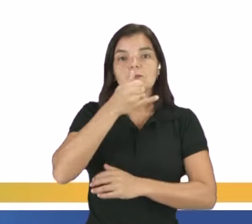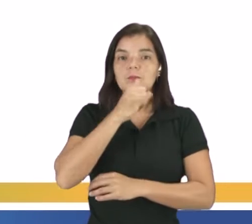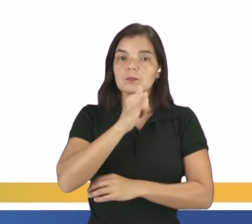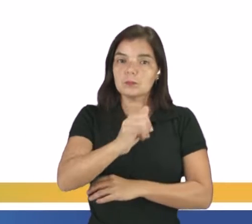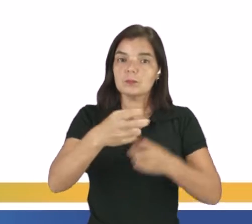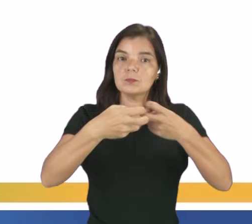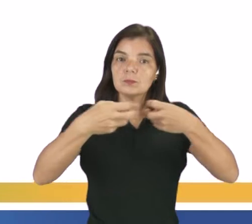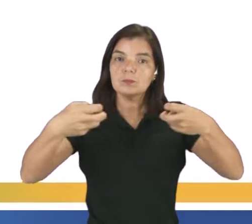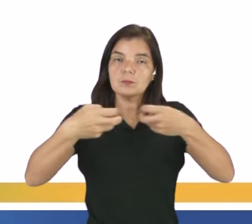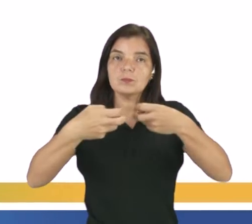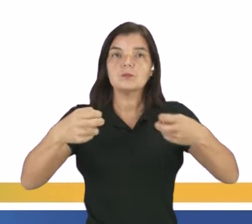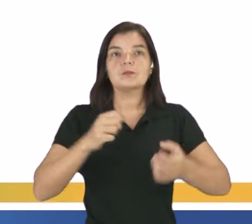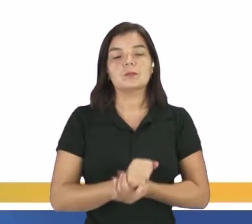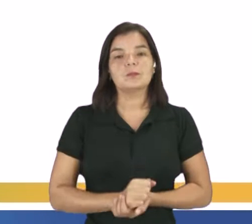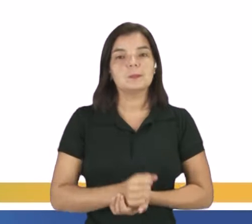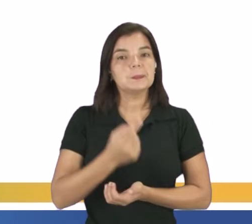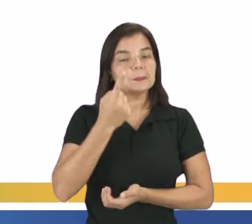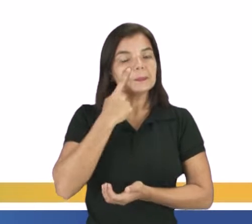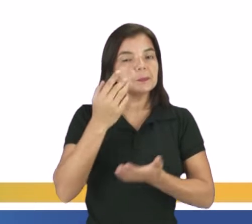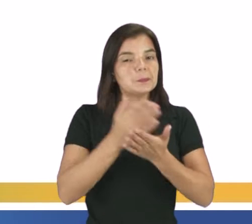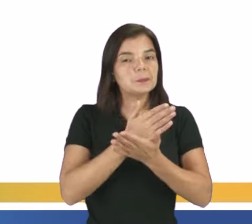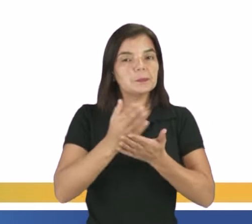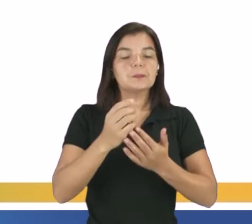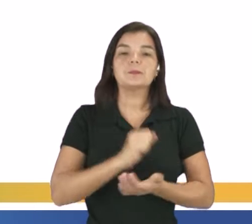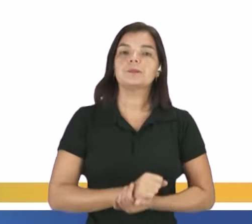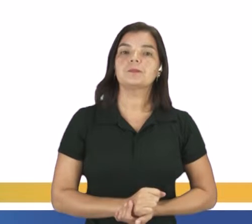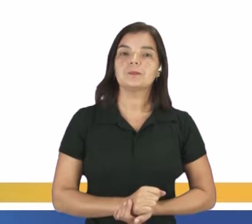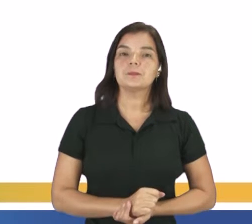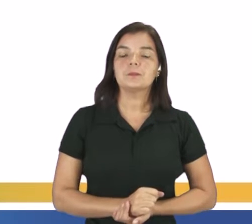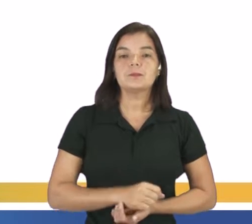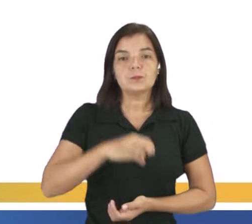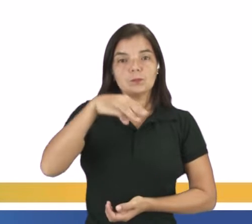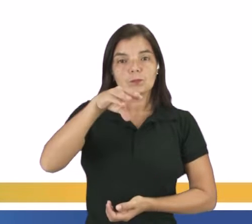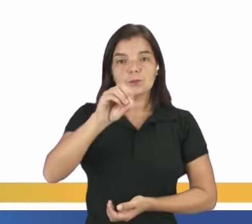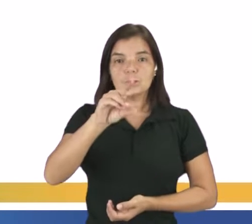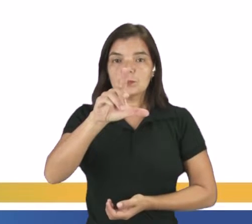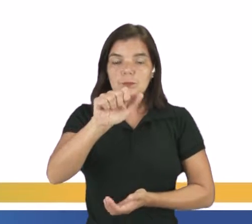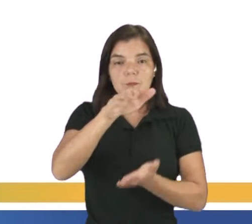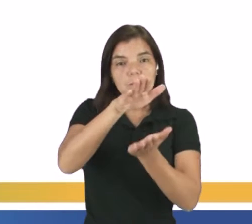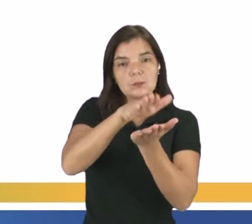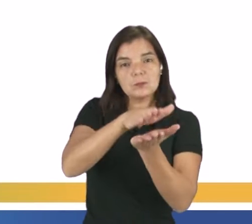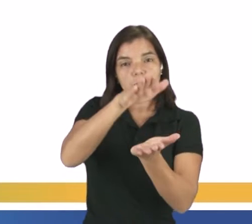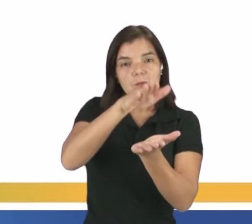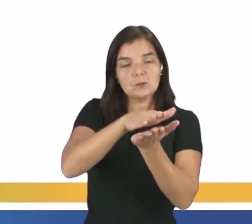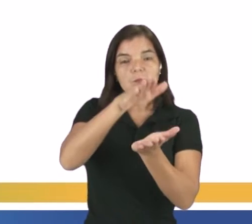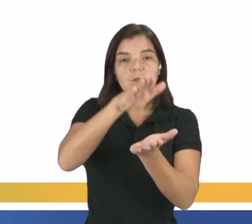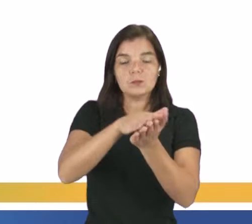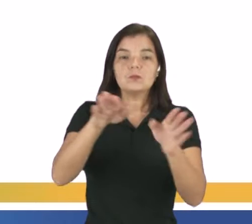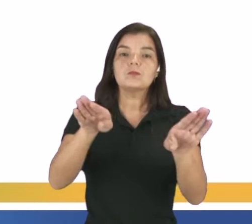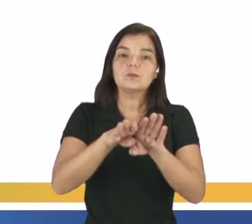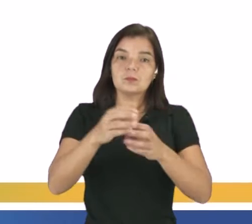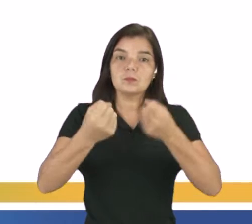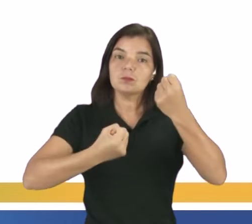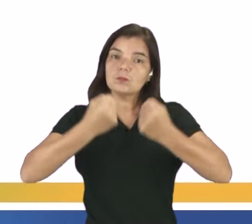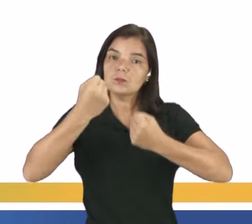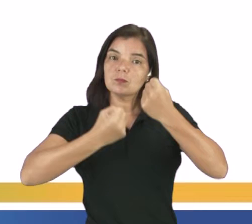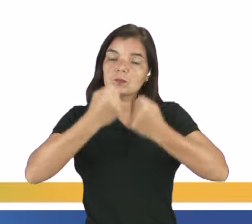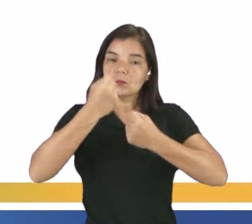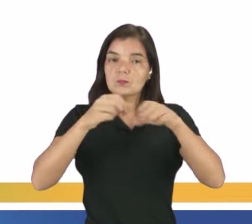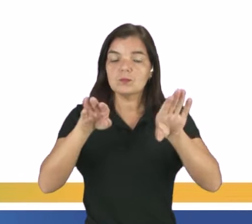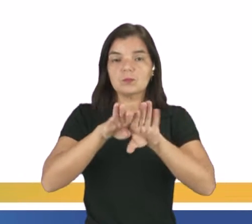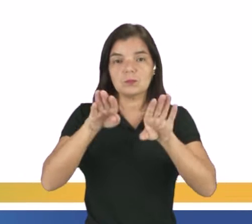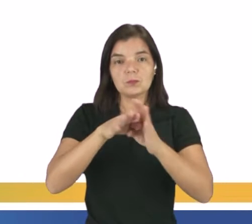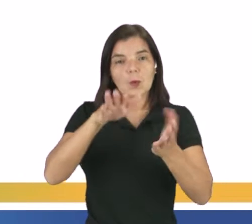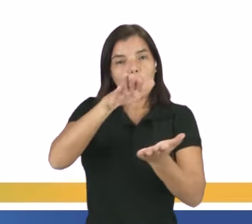energia potencial elástica. Confira alguns deles. Molas, alguns amortecedores de veículos, molas